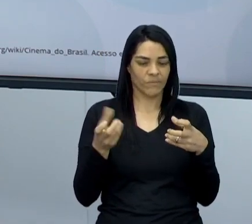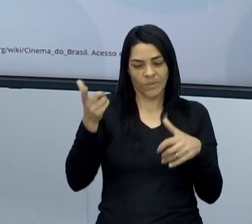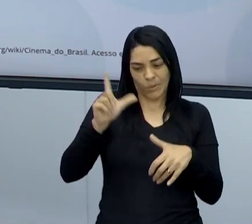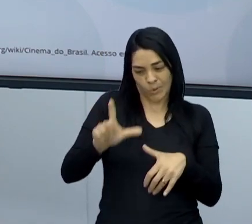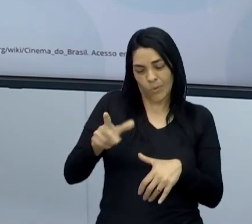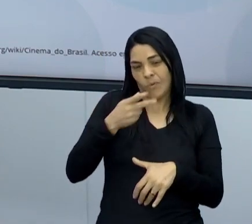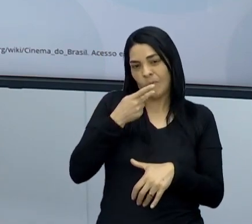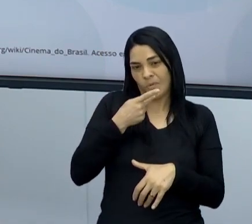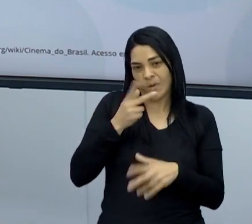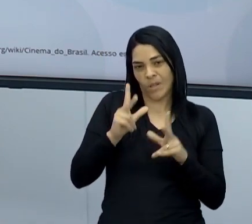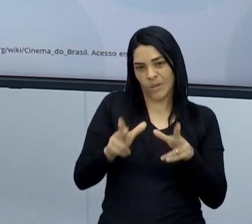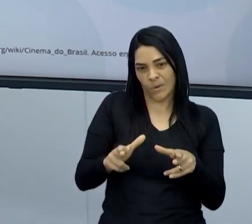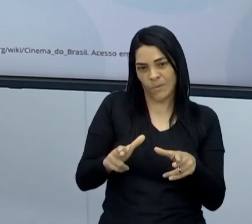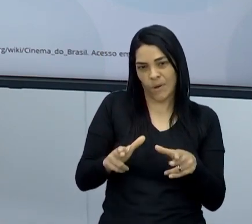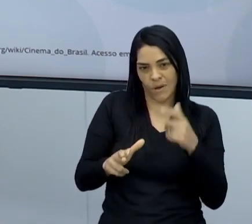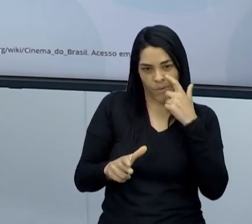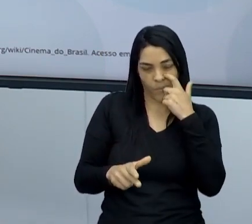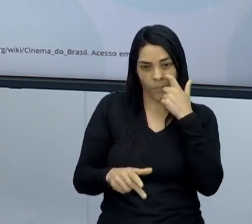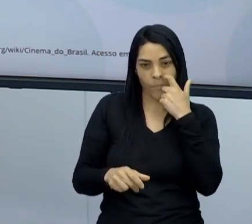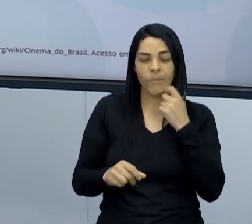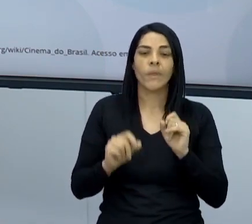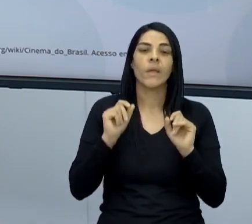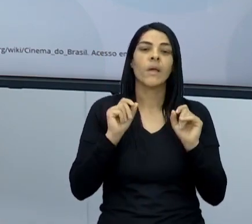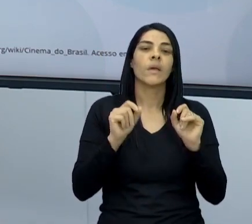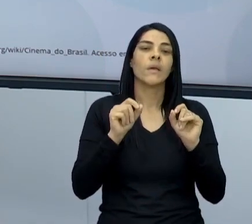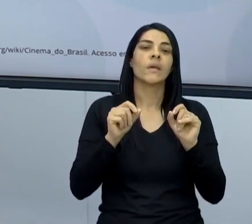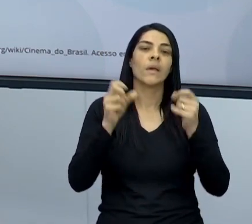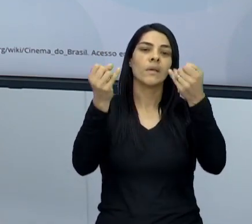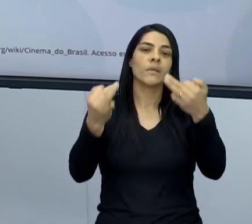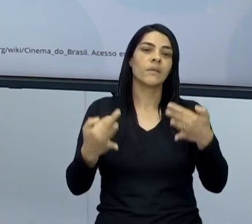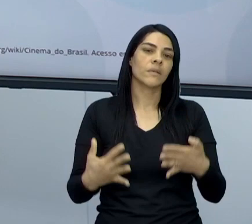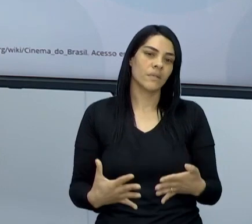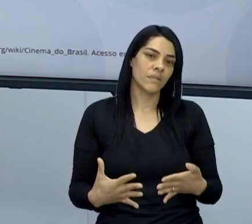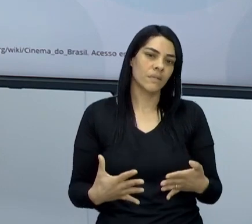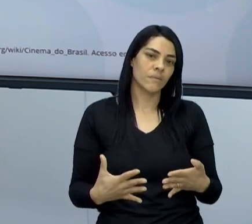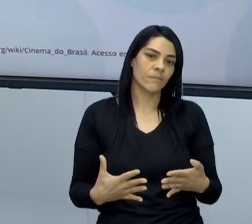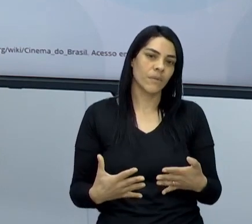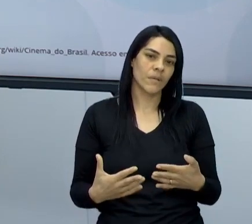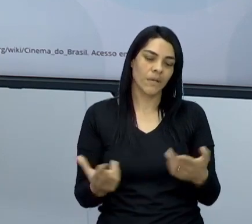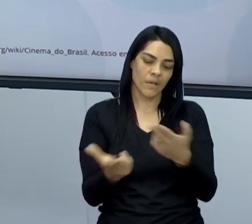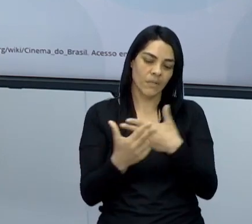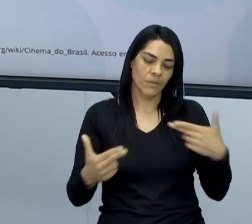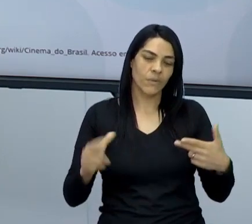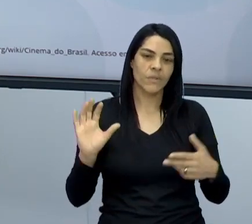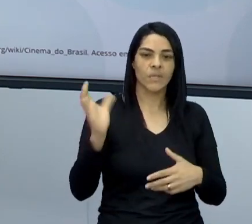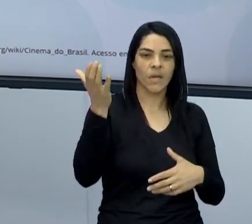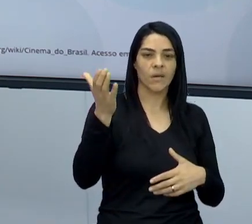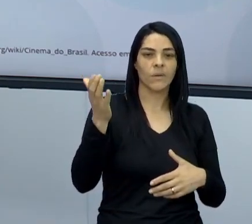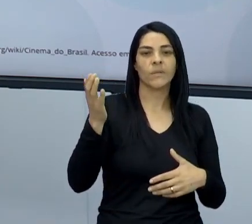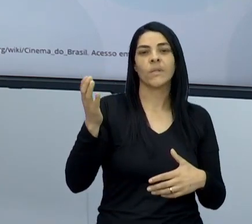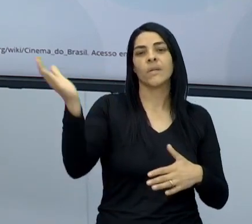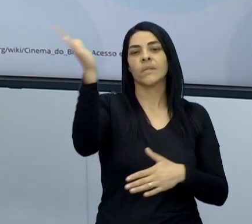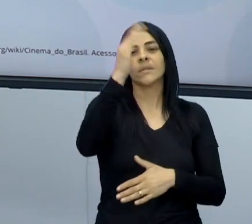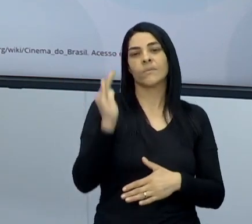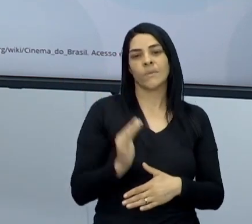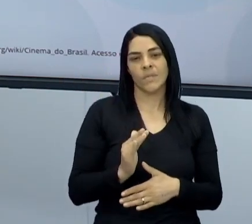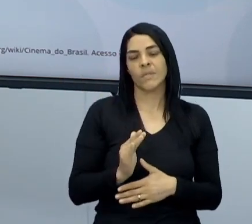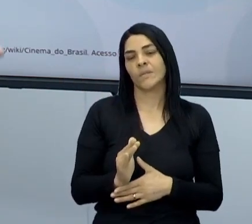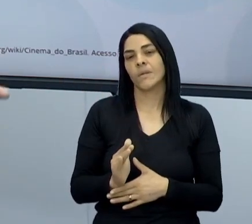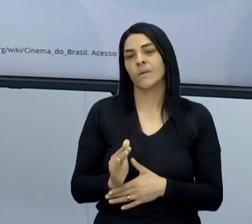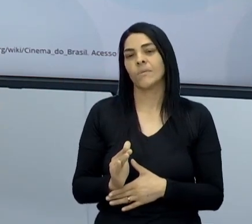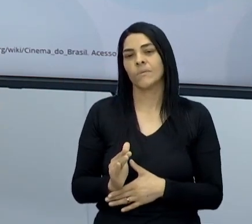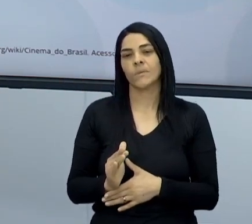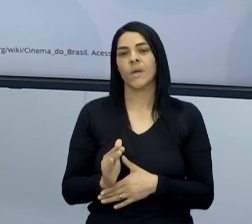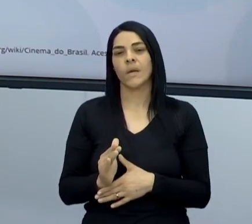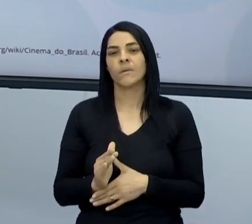Ou seja, quem descreve o Brasil? Você tinha lá um filme sobre o Amazonas, não sei, estou inventando, estou criando aqui, um filme sobre o Amazonas a partir do ponto de